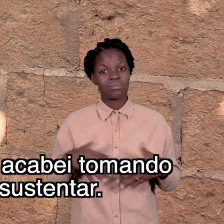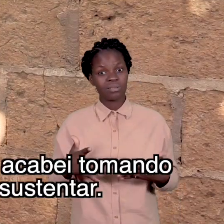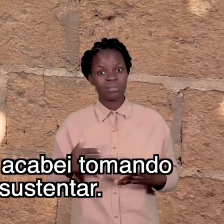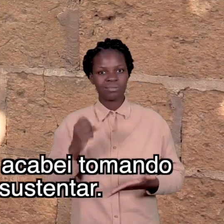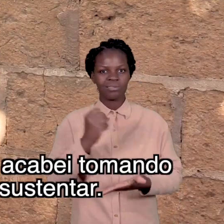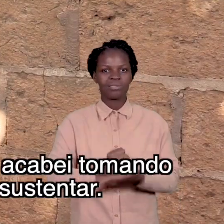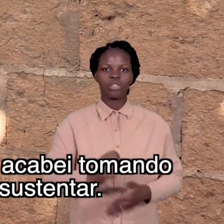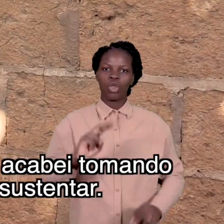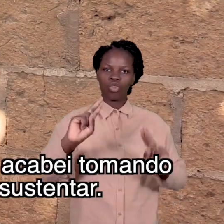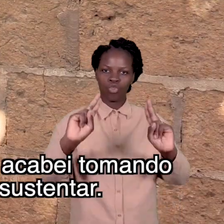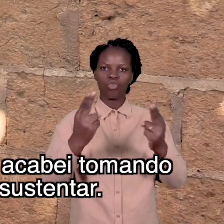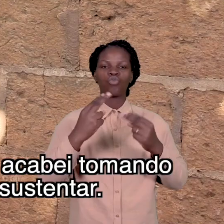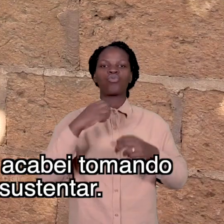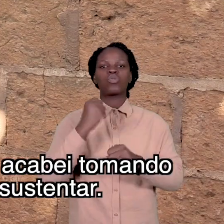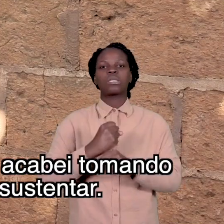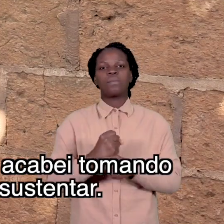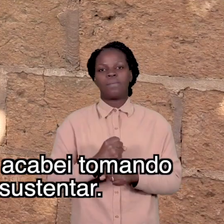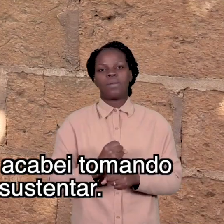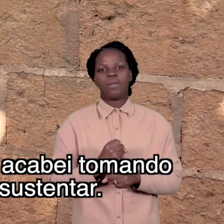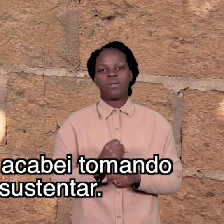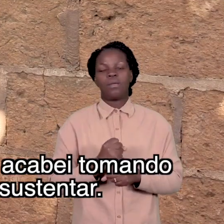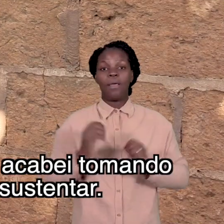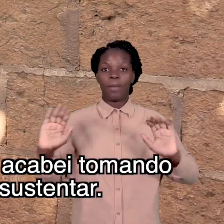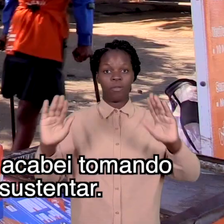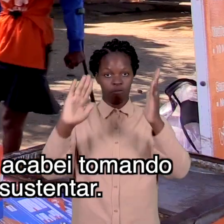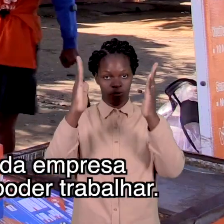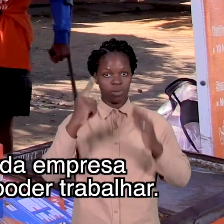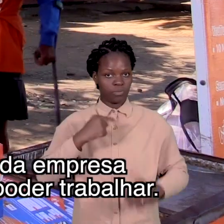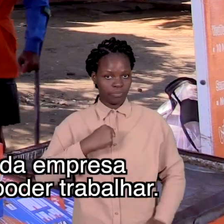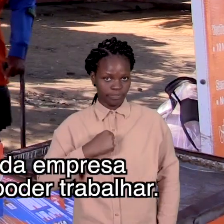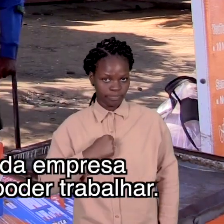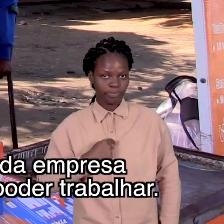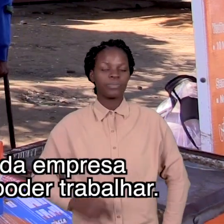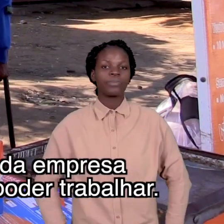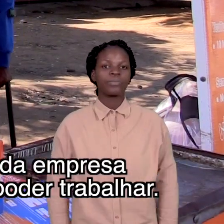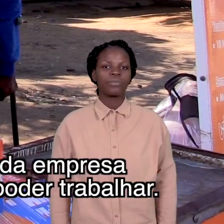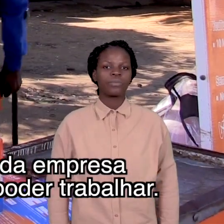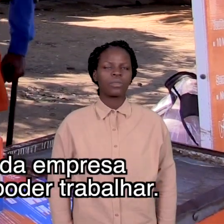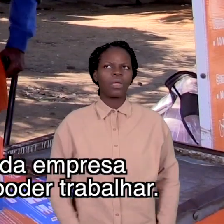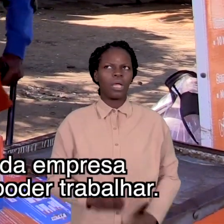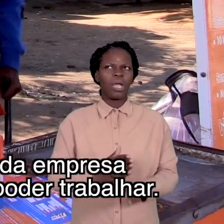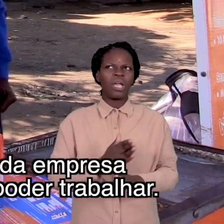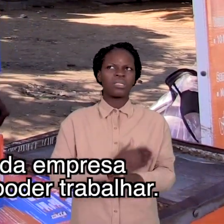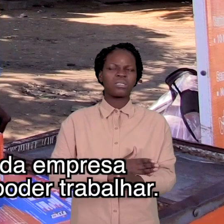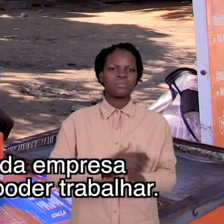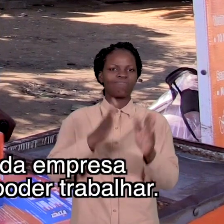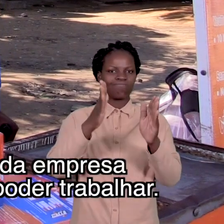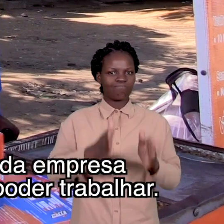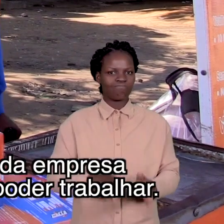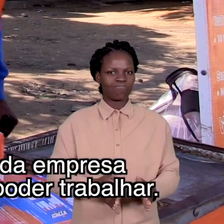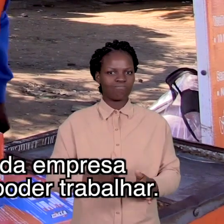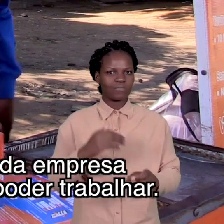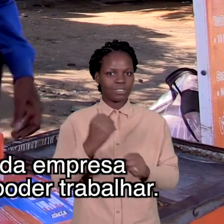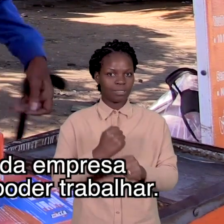essa decisão para poder me sustentar. Pedi ajuda a uma colaboradora